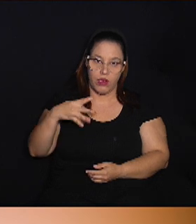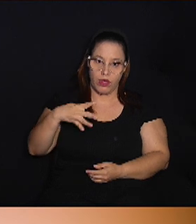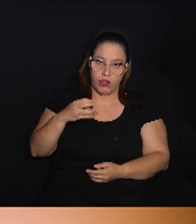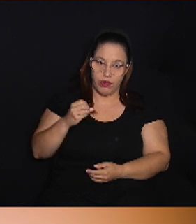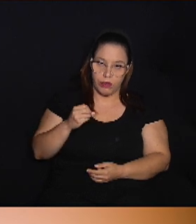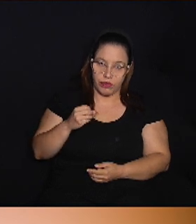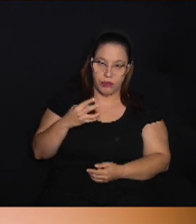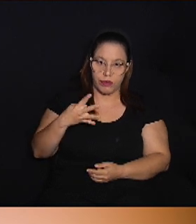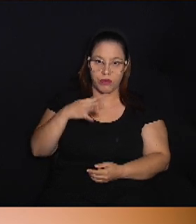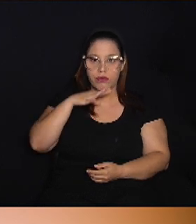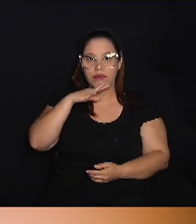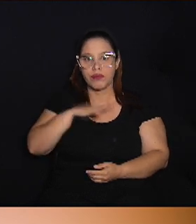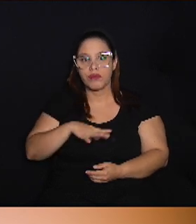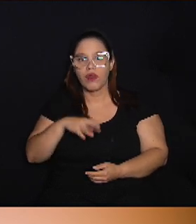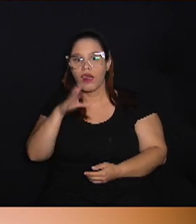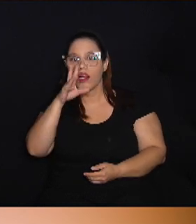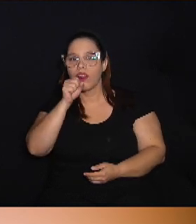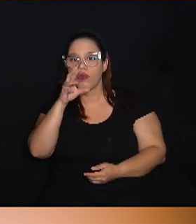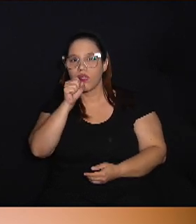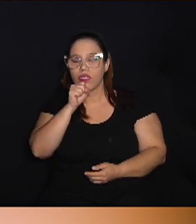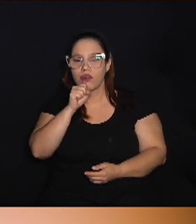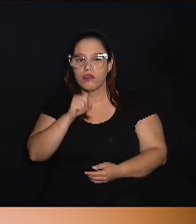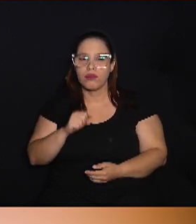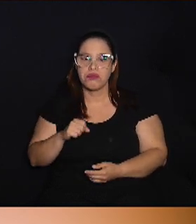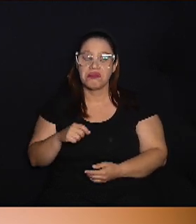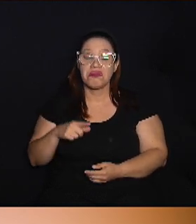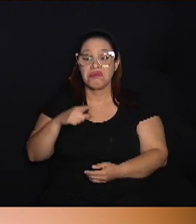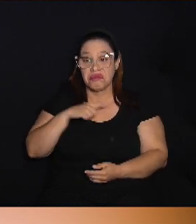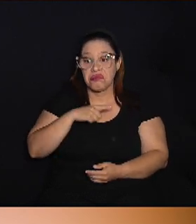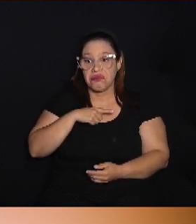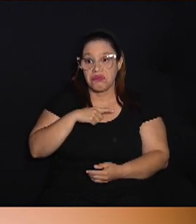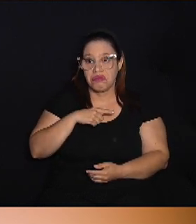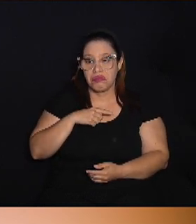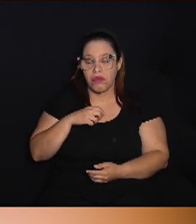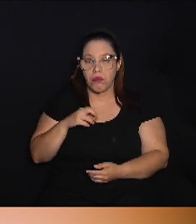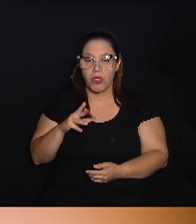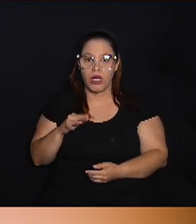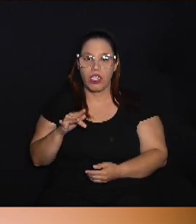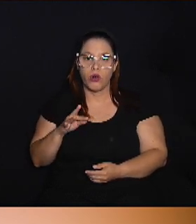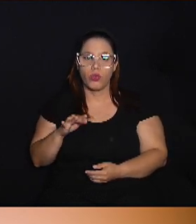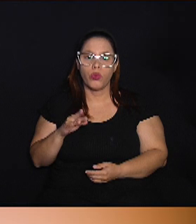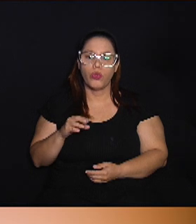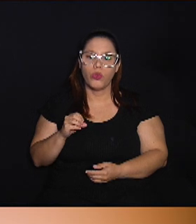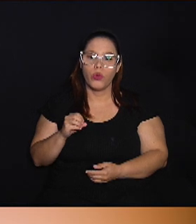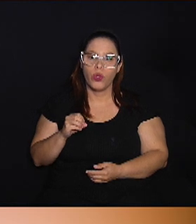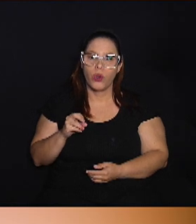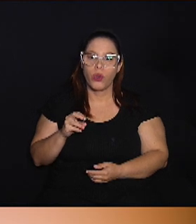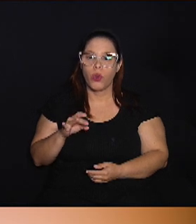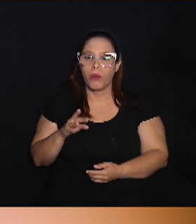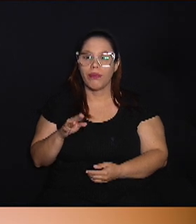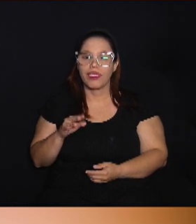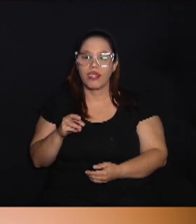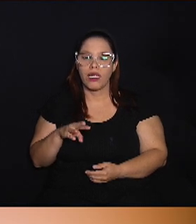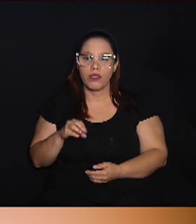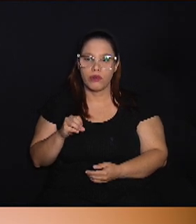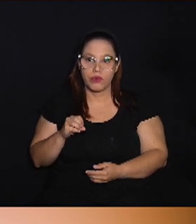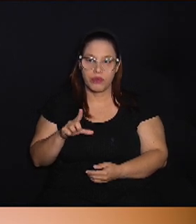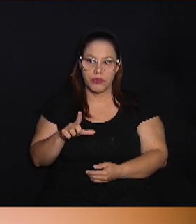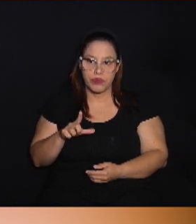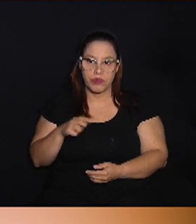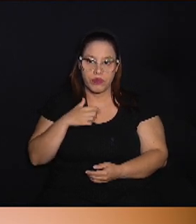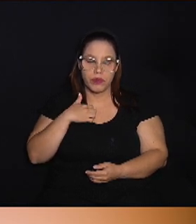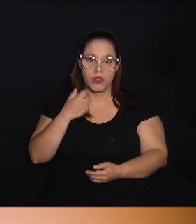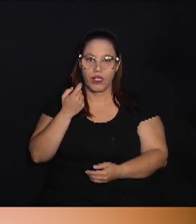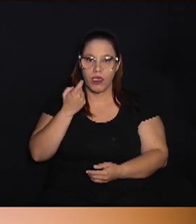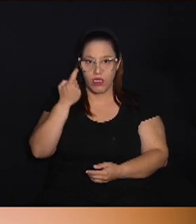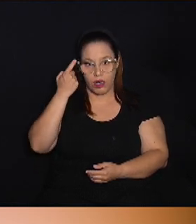da tarde aos sábados. Tem o período comercial, das 10h da manhã às 6h12 da tarde, de segunda